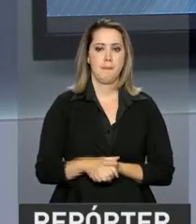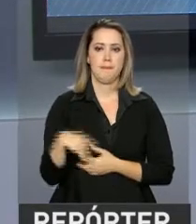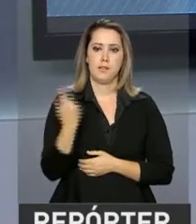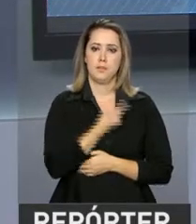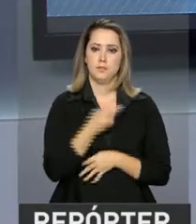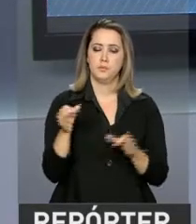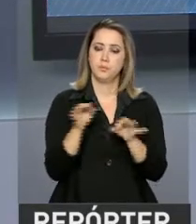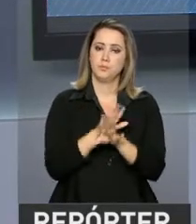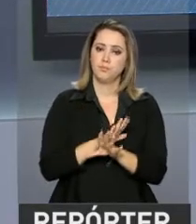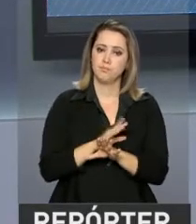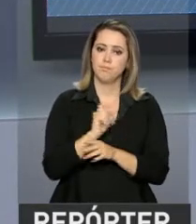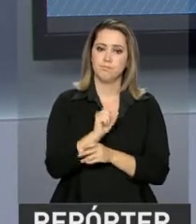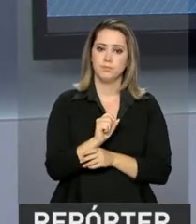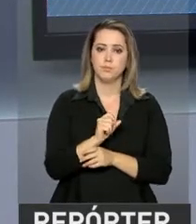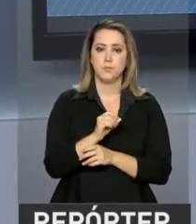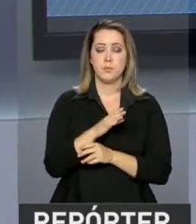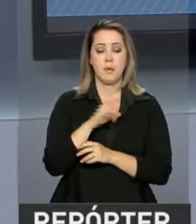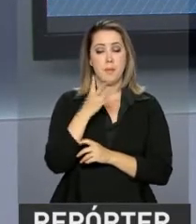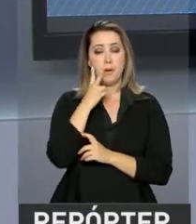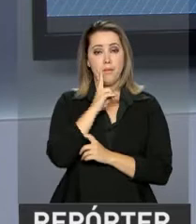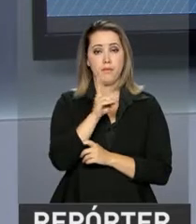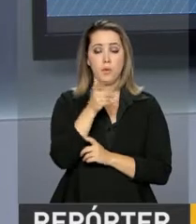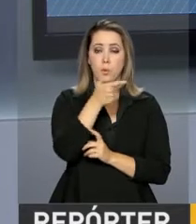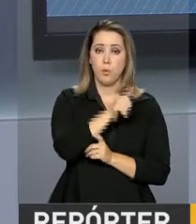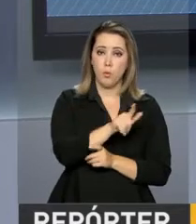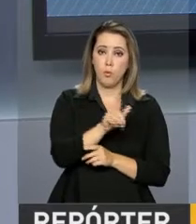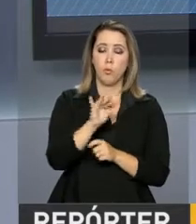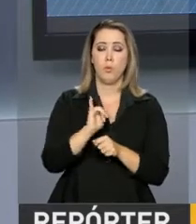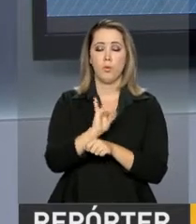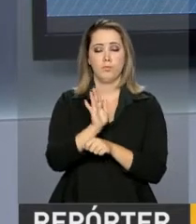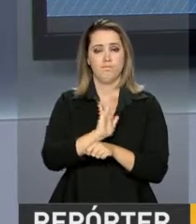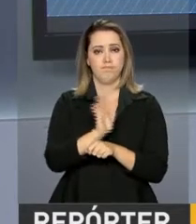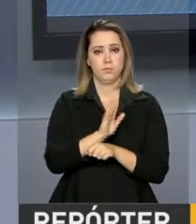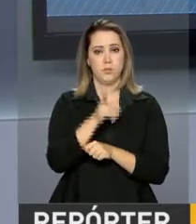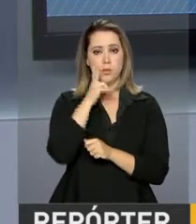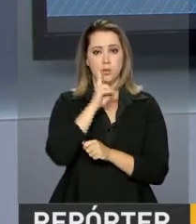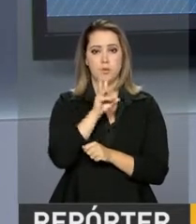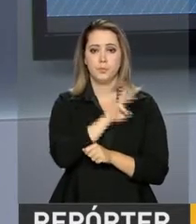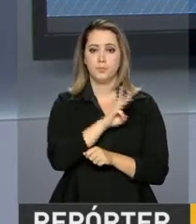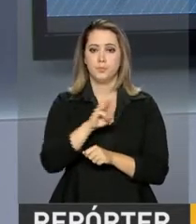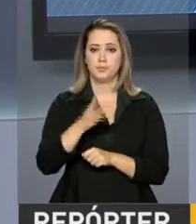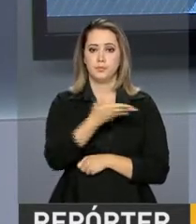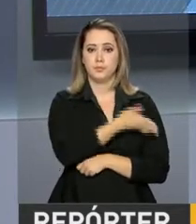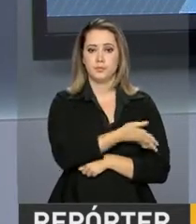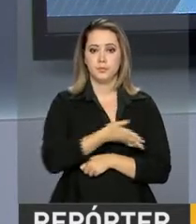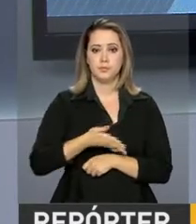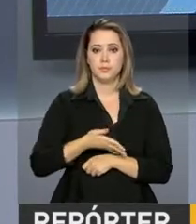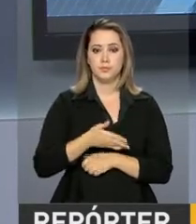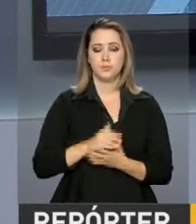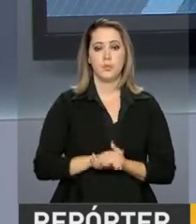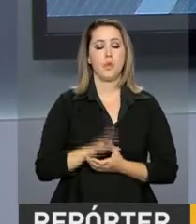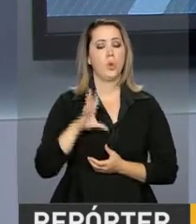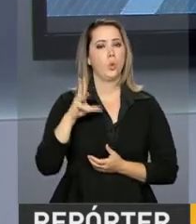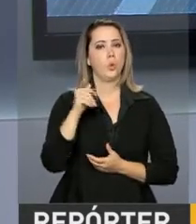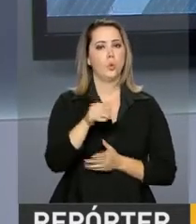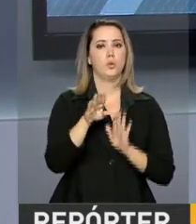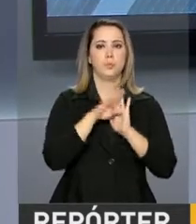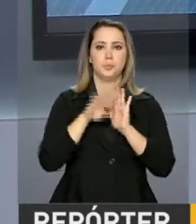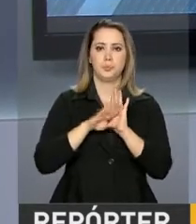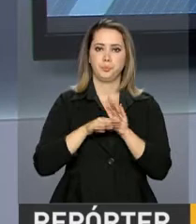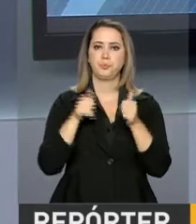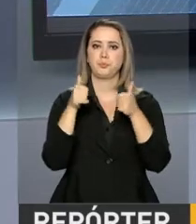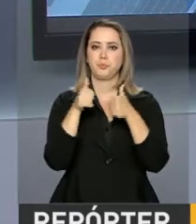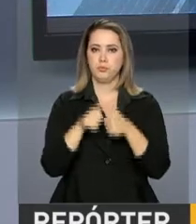termina por aqui e para rever as reportagens é só acessar o canal da tv nbr no youtube toda a programação também está